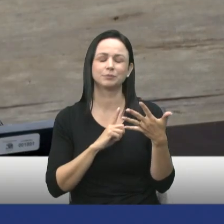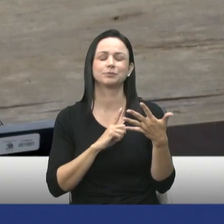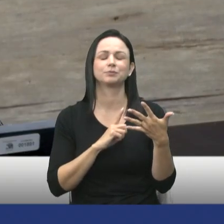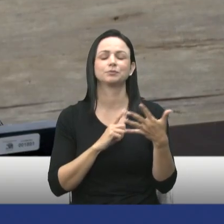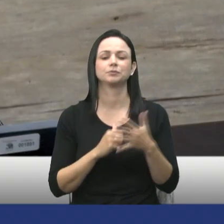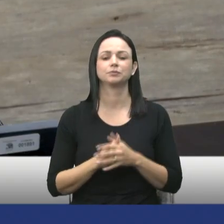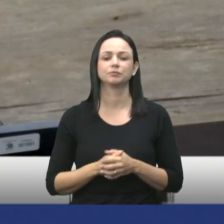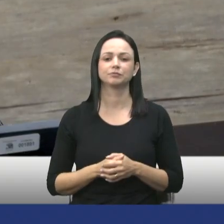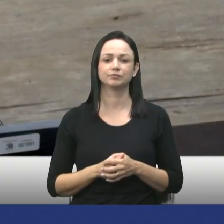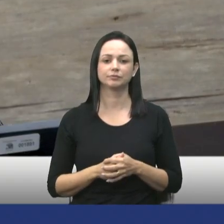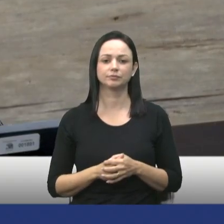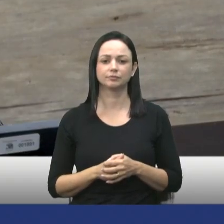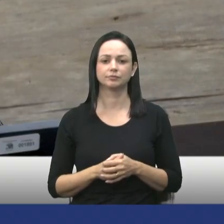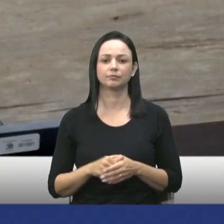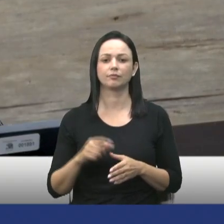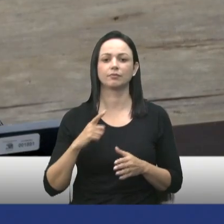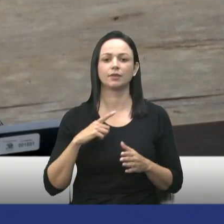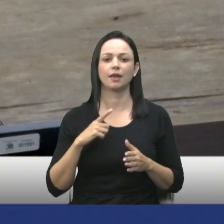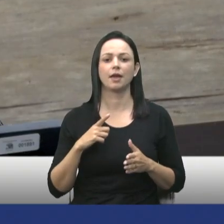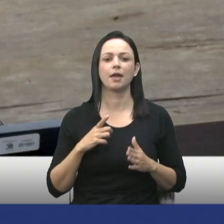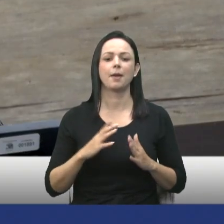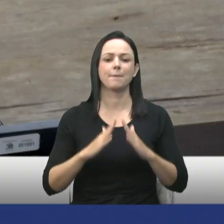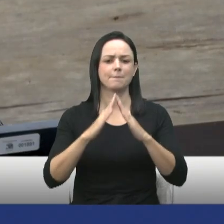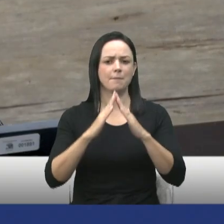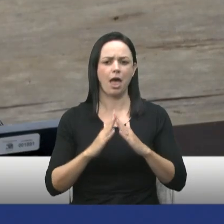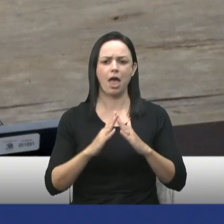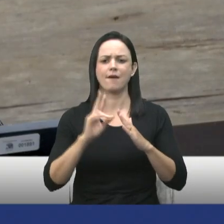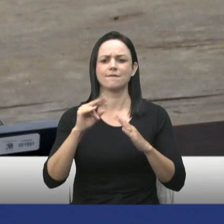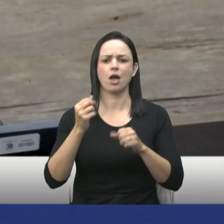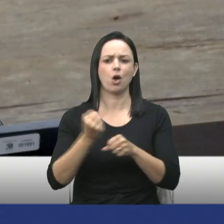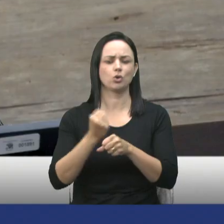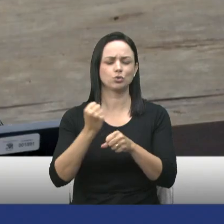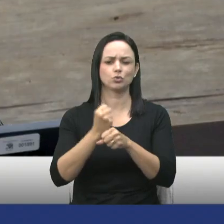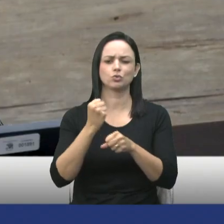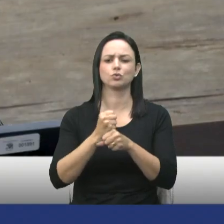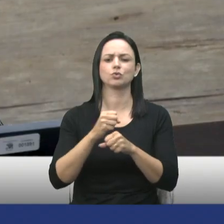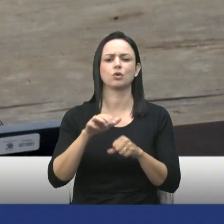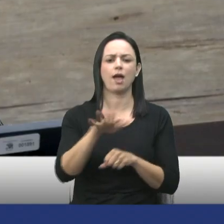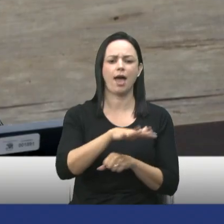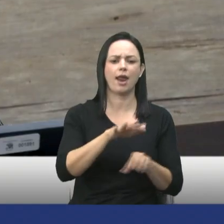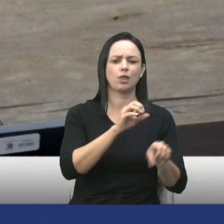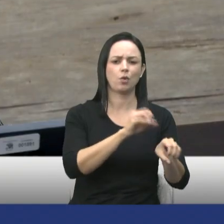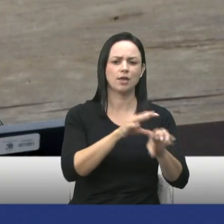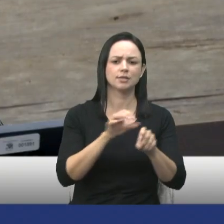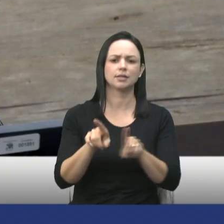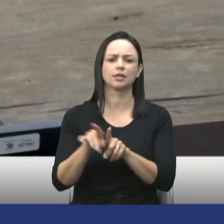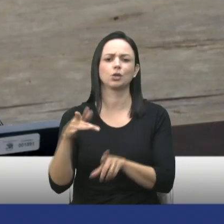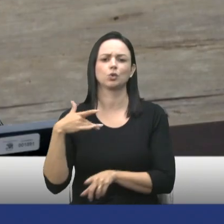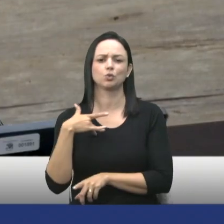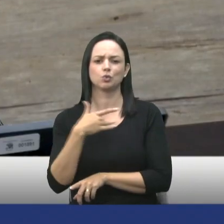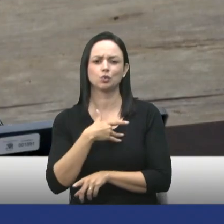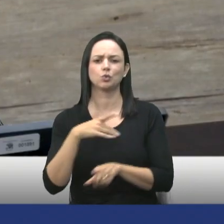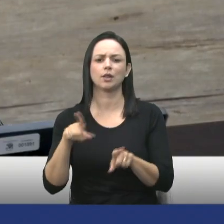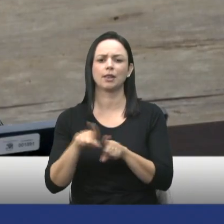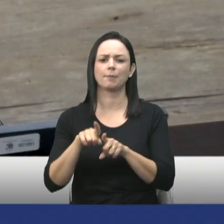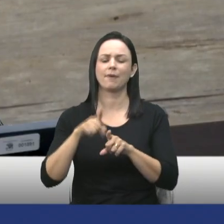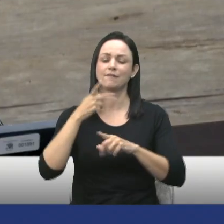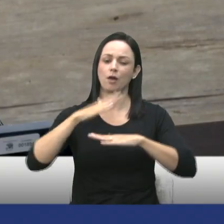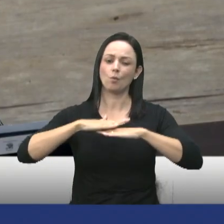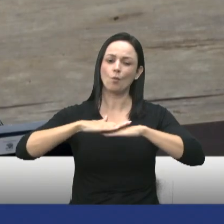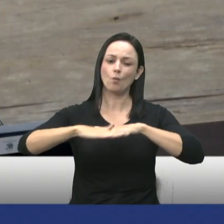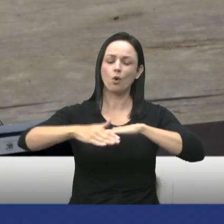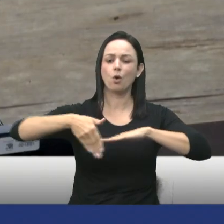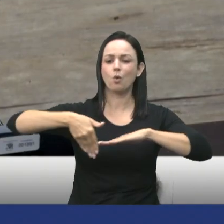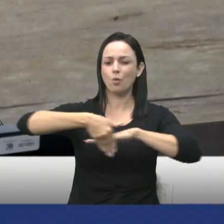fora prédios, que serão construídos aí na área da educação, da saúde, também fala de pavimentação, e também,